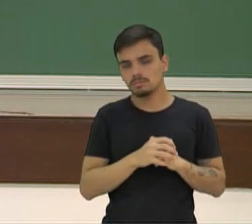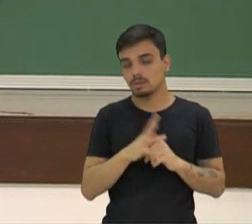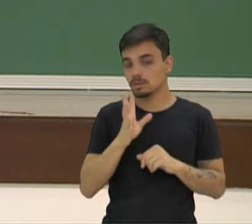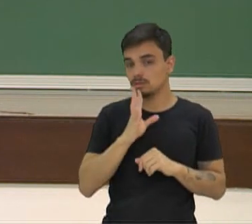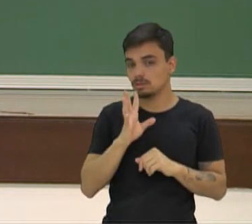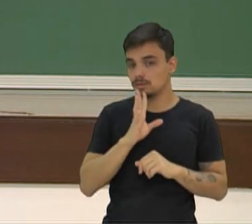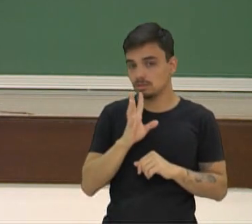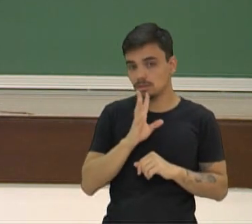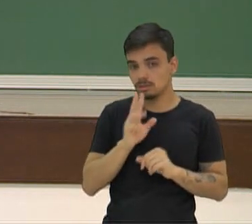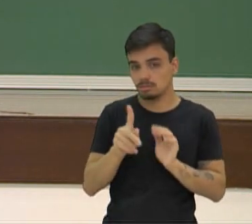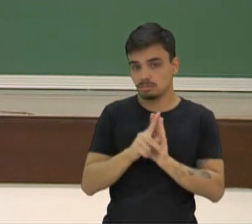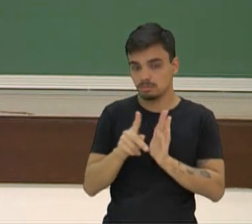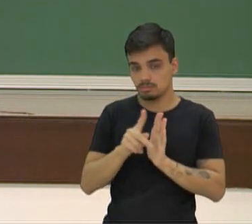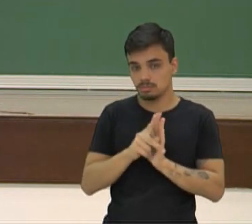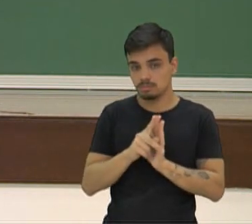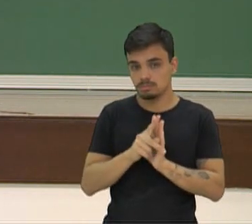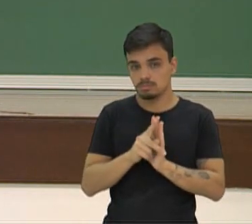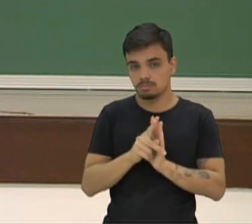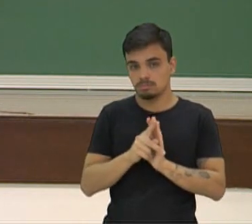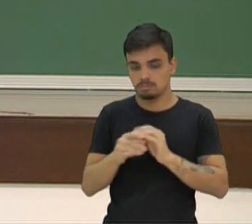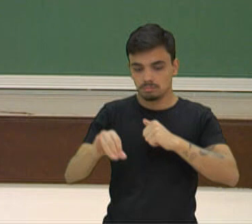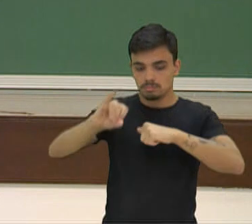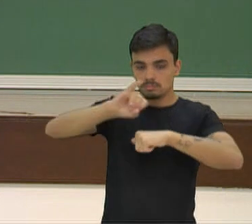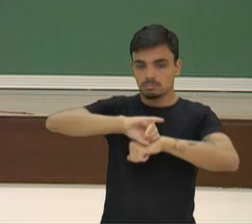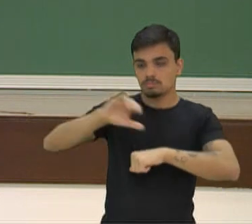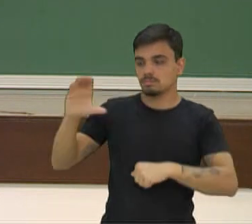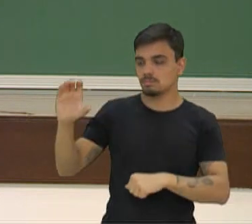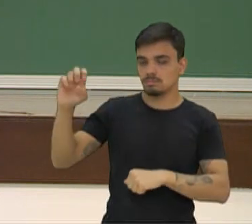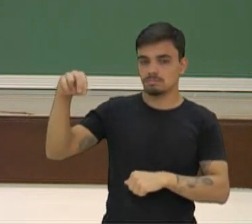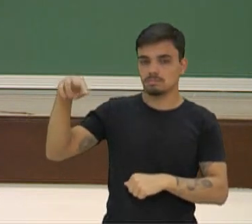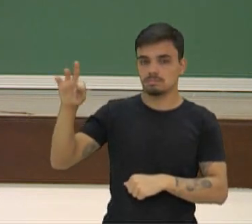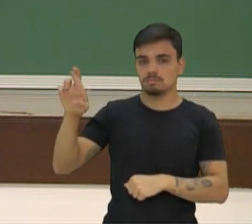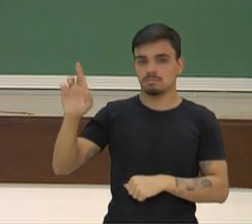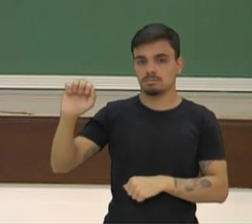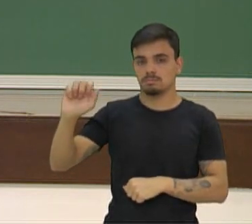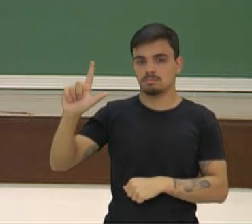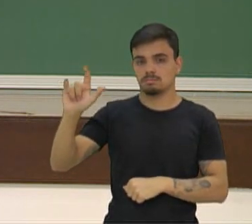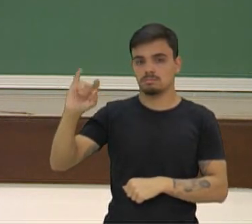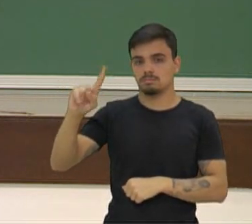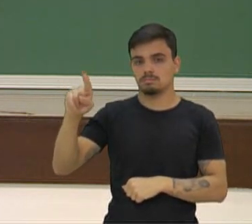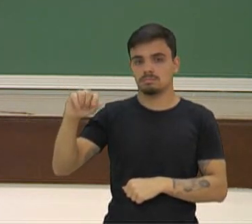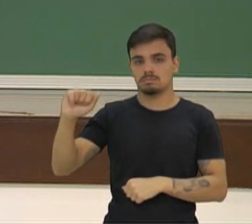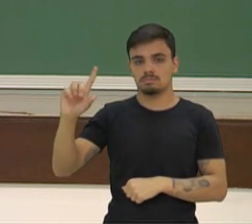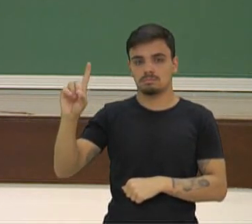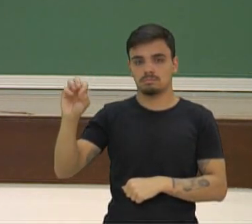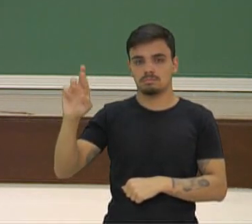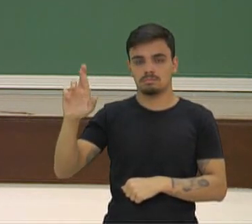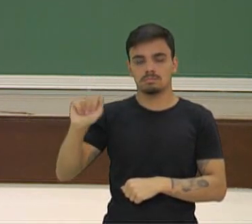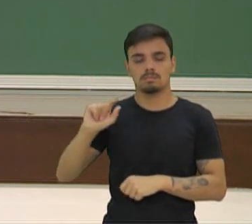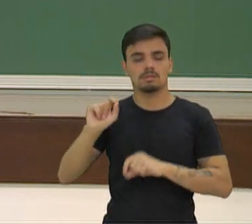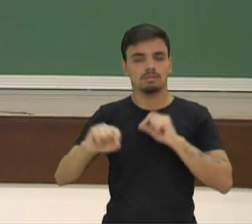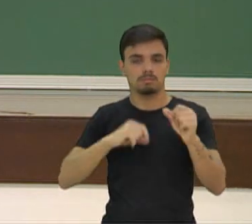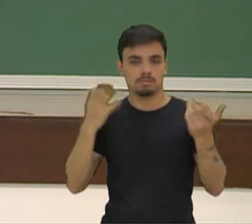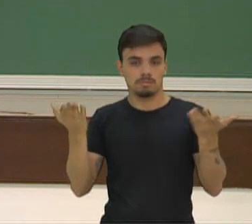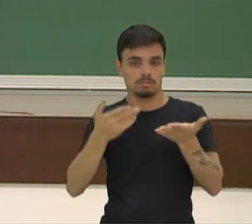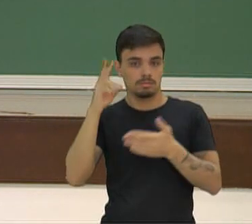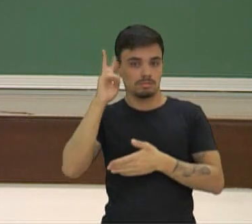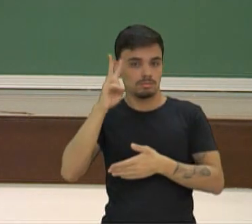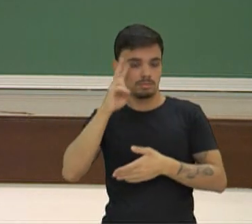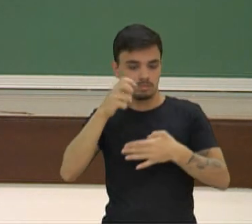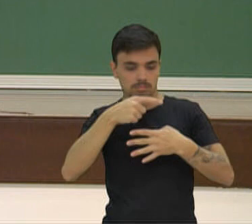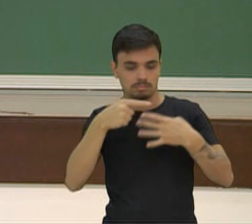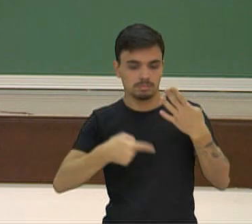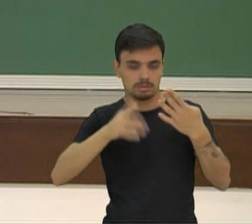conhecida por quê? Por ser uma Constituição centralizadora. Então, aqui a gente está relembrando alguns aspectos já estudados.